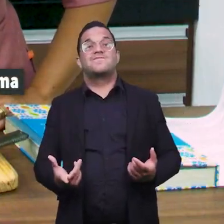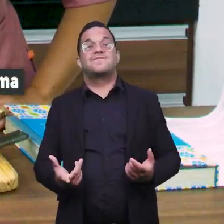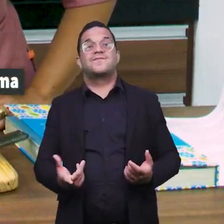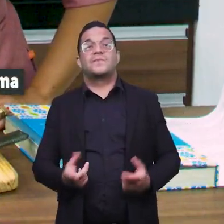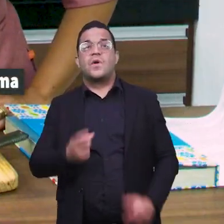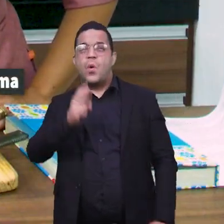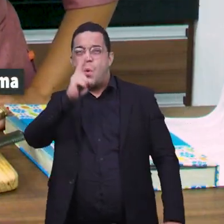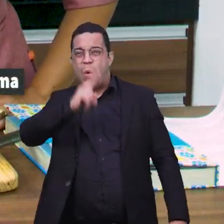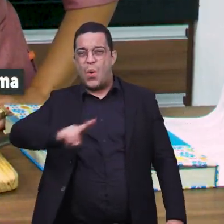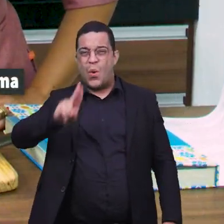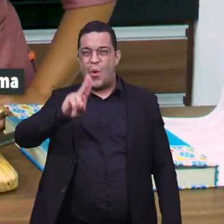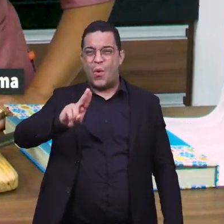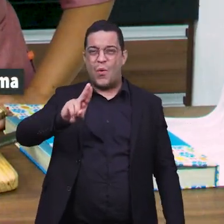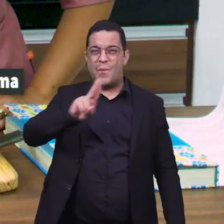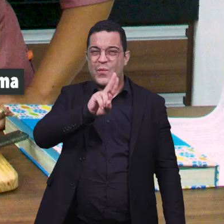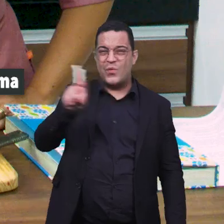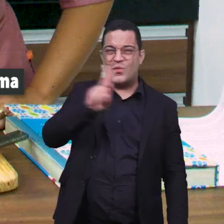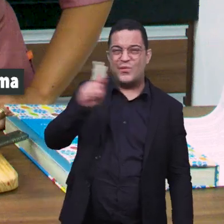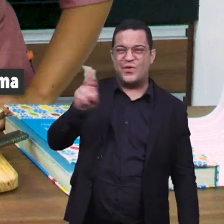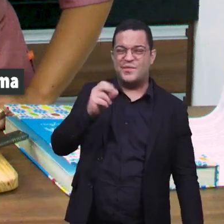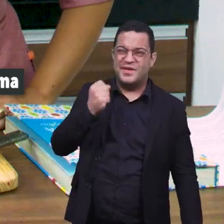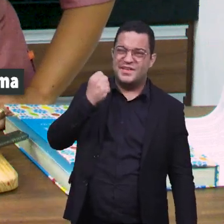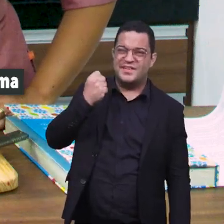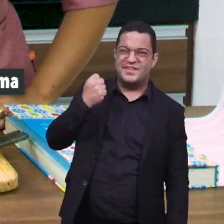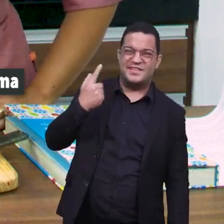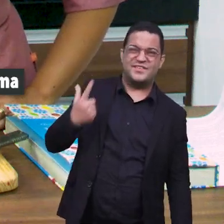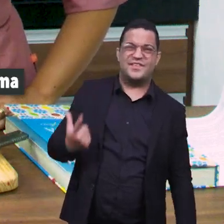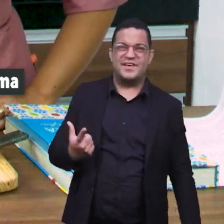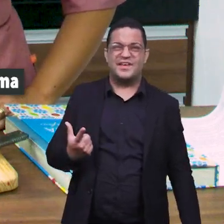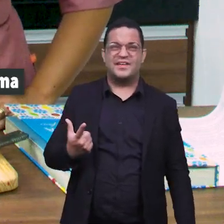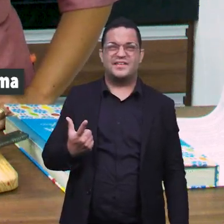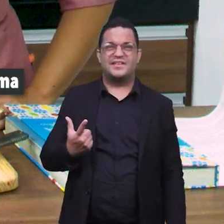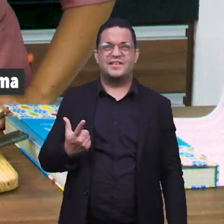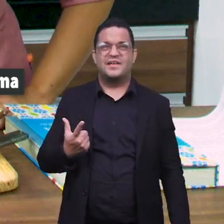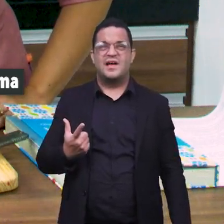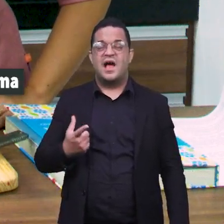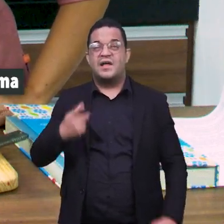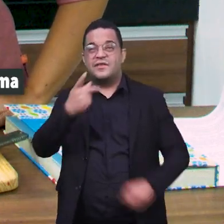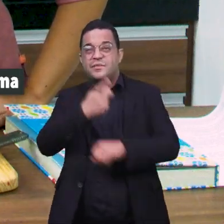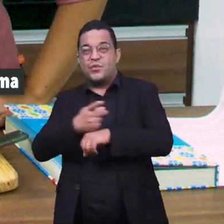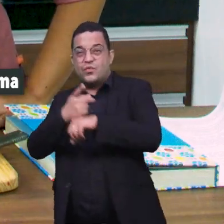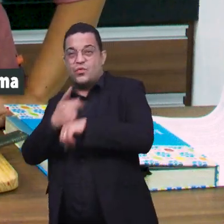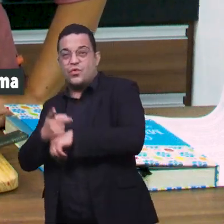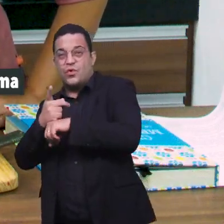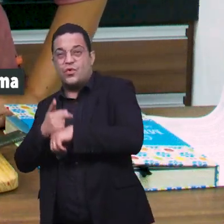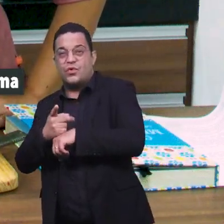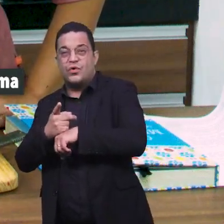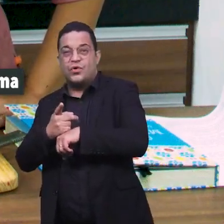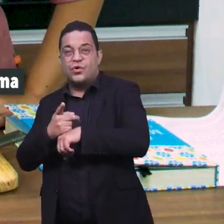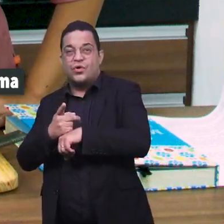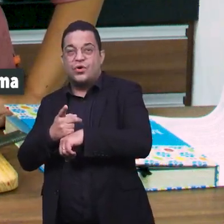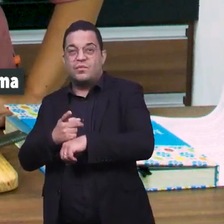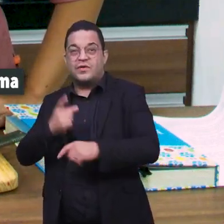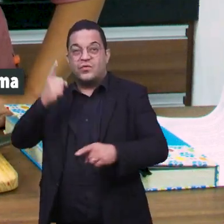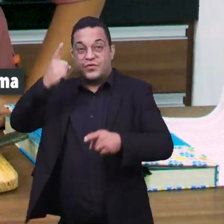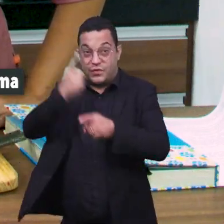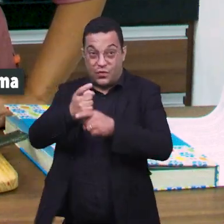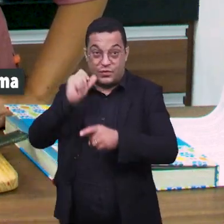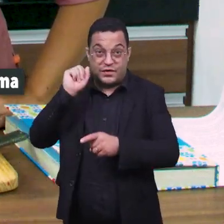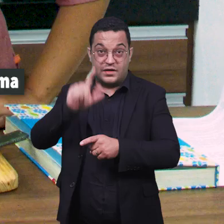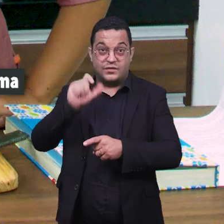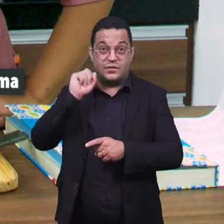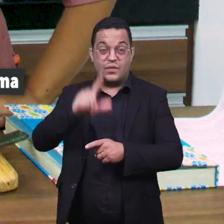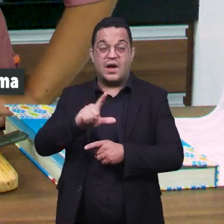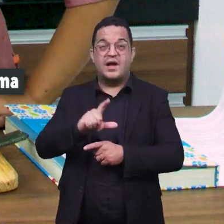tem o nome mais diferente, que talvez ninguém nem tenha percebido ele nas lojas. Se chama chinois, gente, mas isso aqui